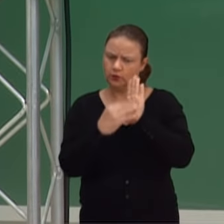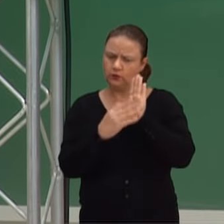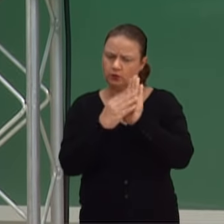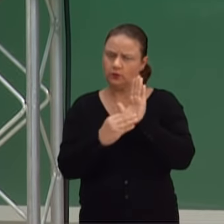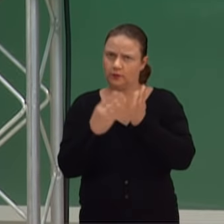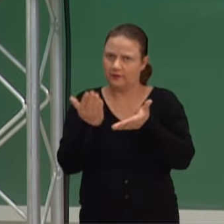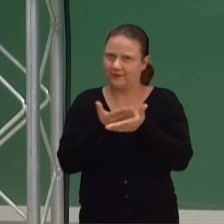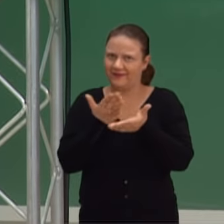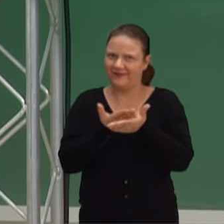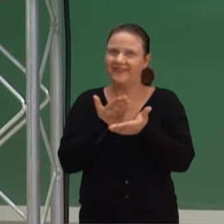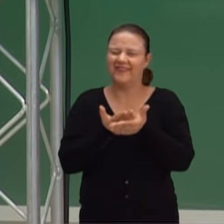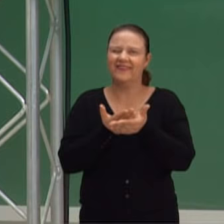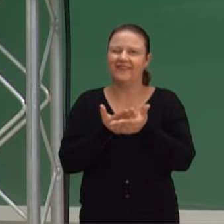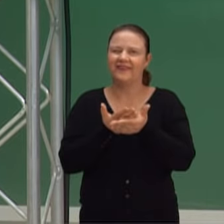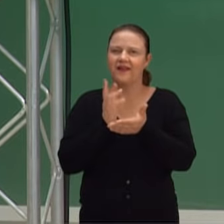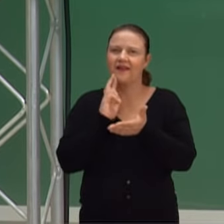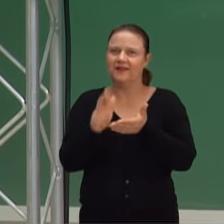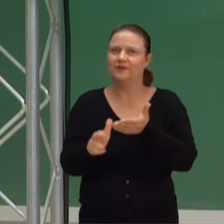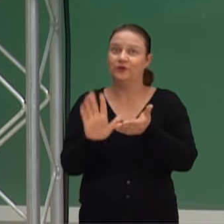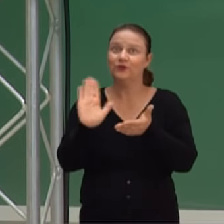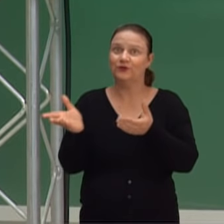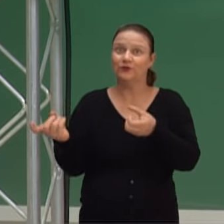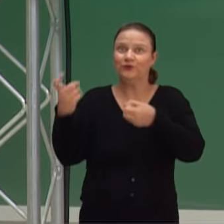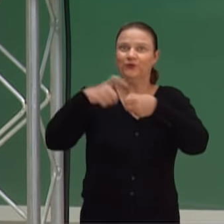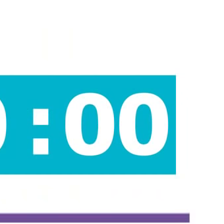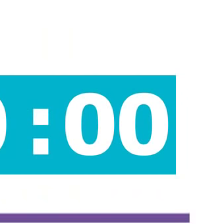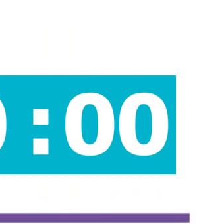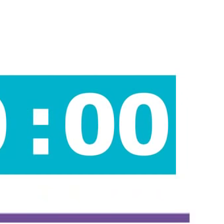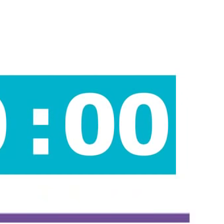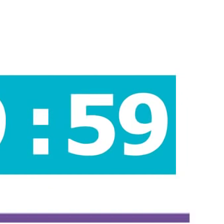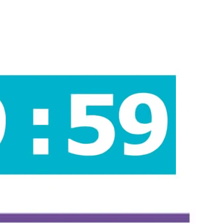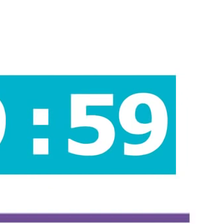tela anterior. Responde aí para a gente já voltar a conversar sobre isso.